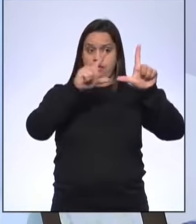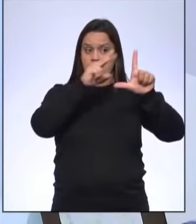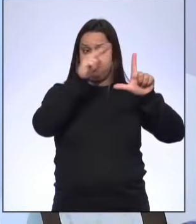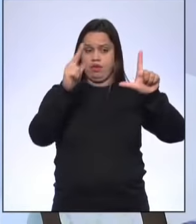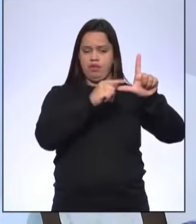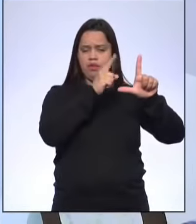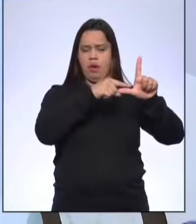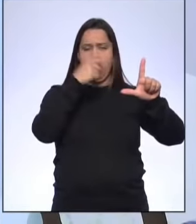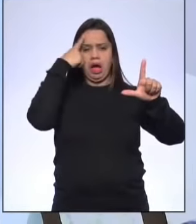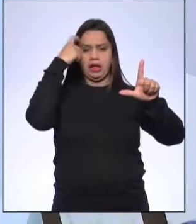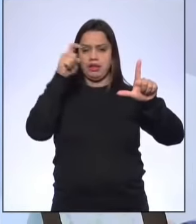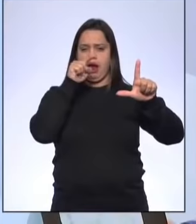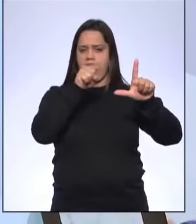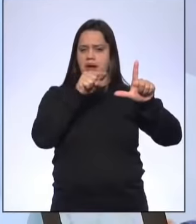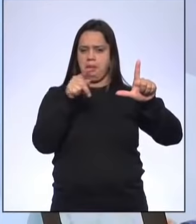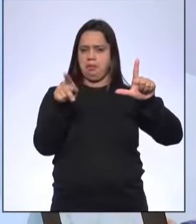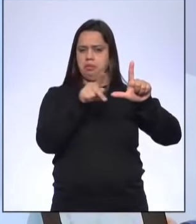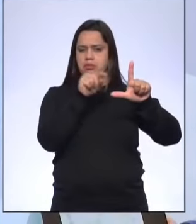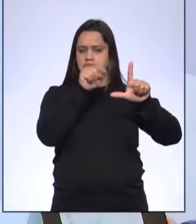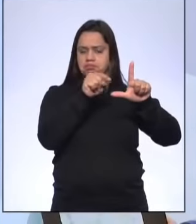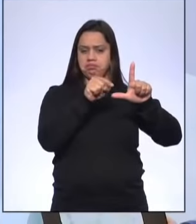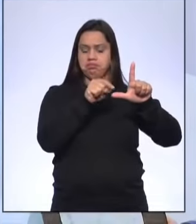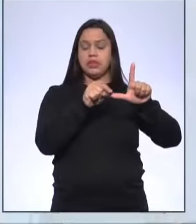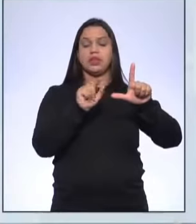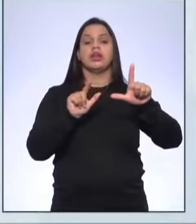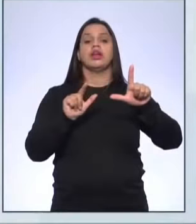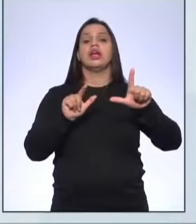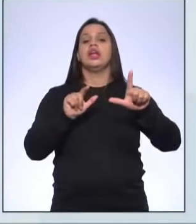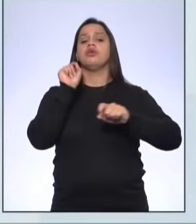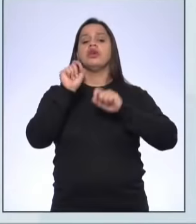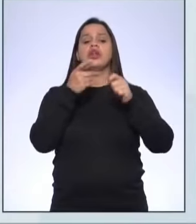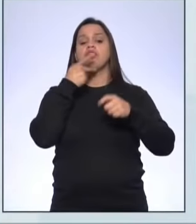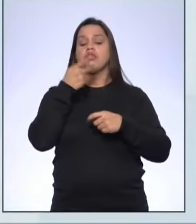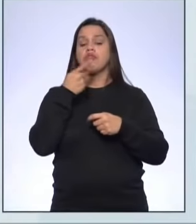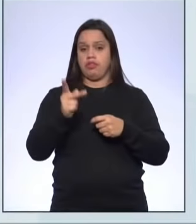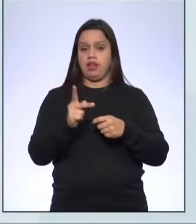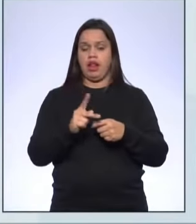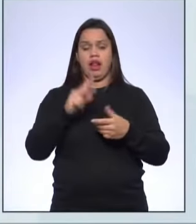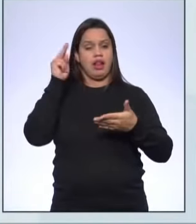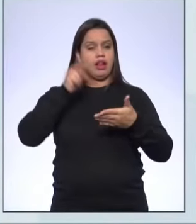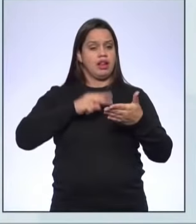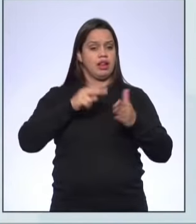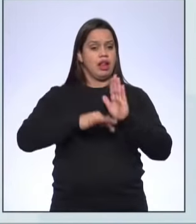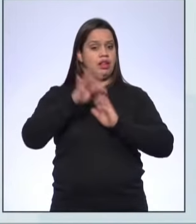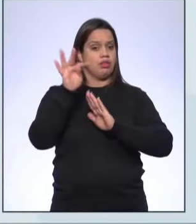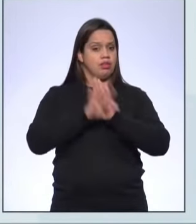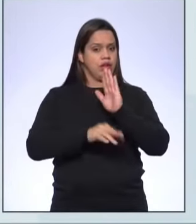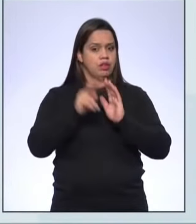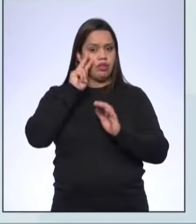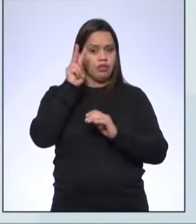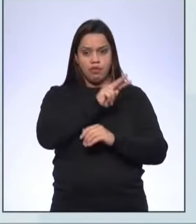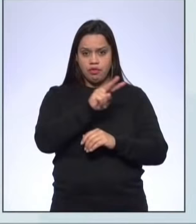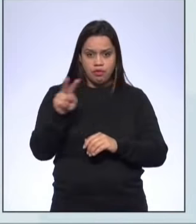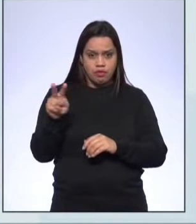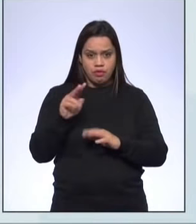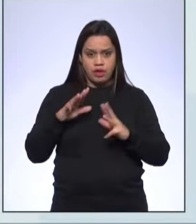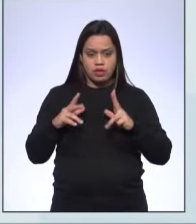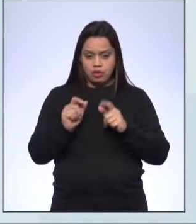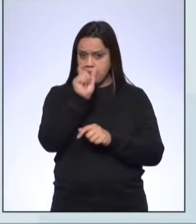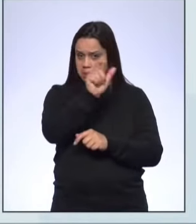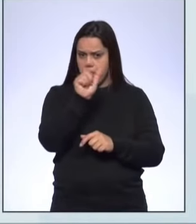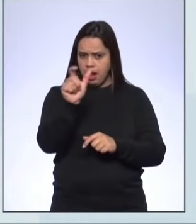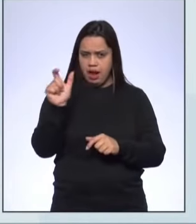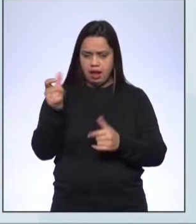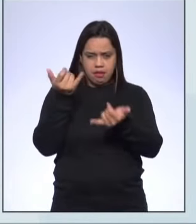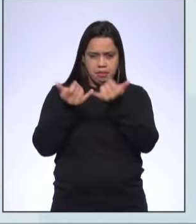a hipótese dessa imagem que está aí do que nós vamos falar dá uma lida no texto e olhos cognates procurem as